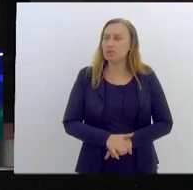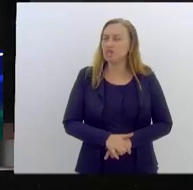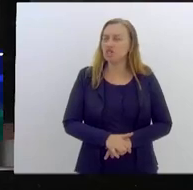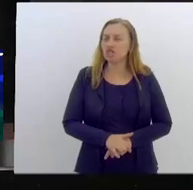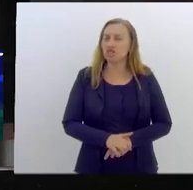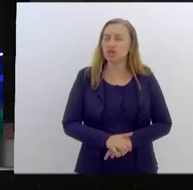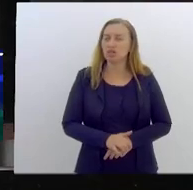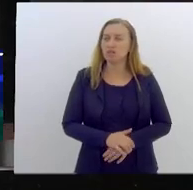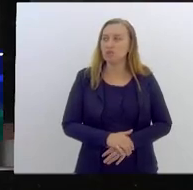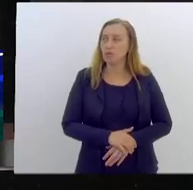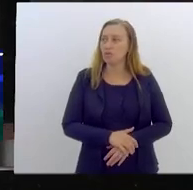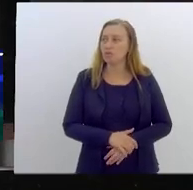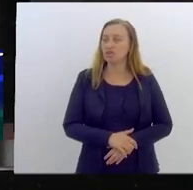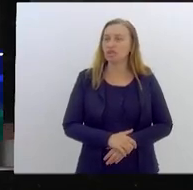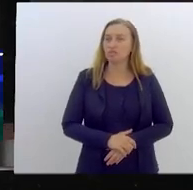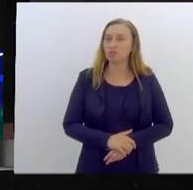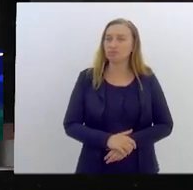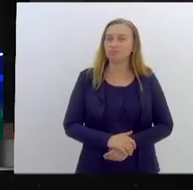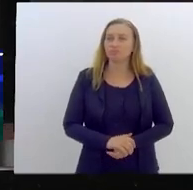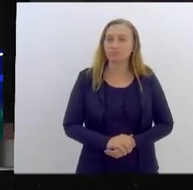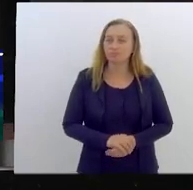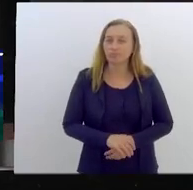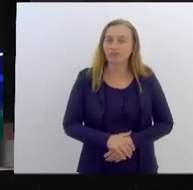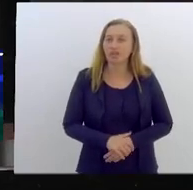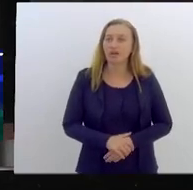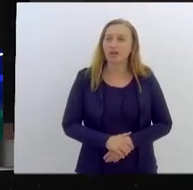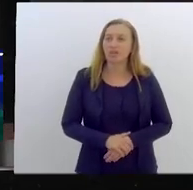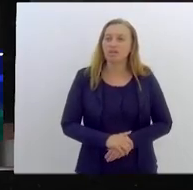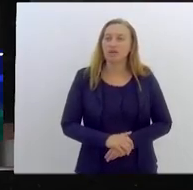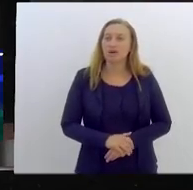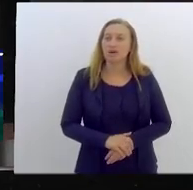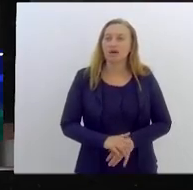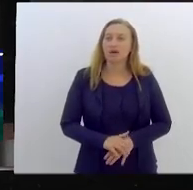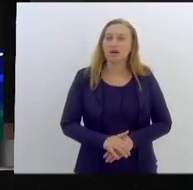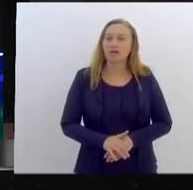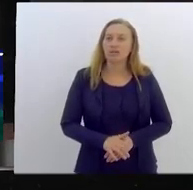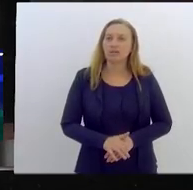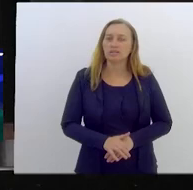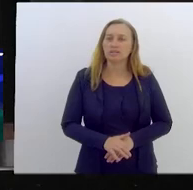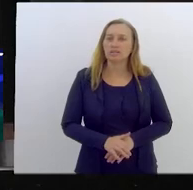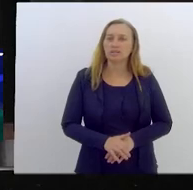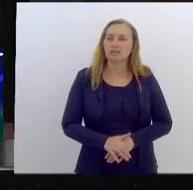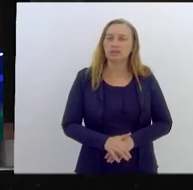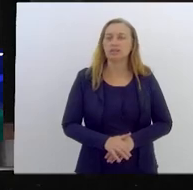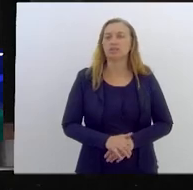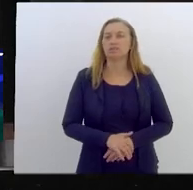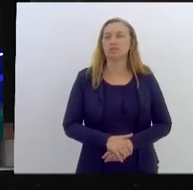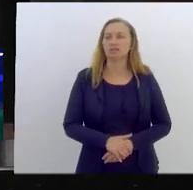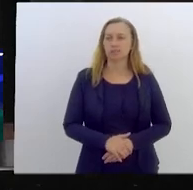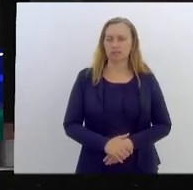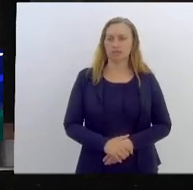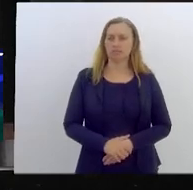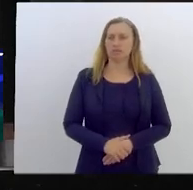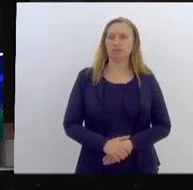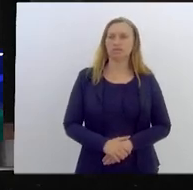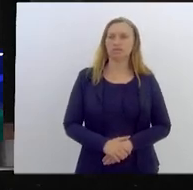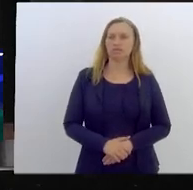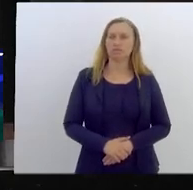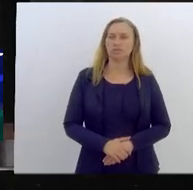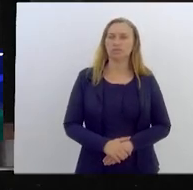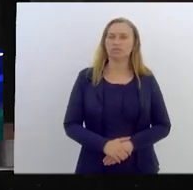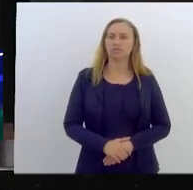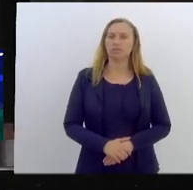o governo, mas foram derrotados sem facilidade.